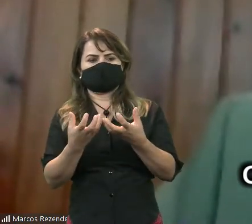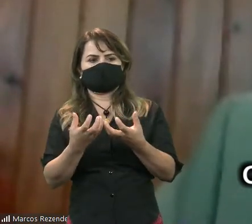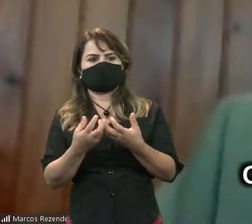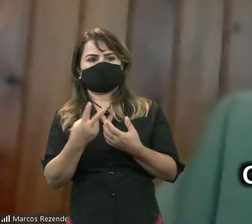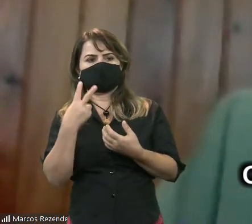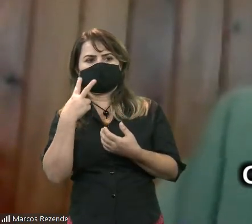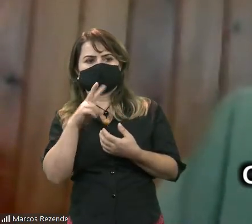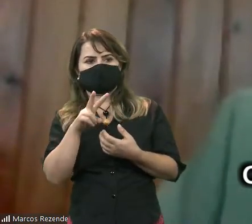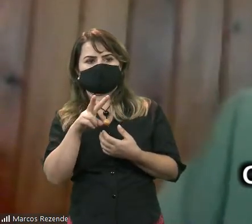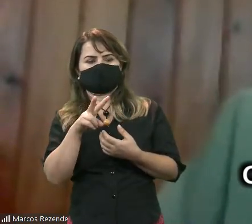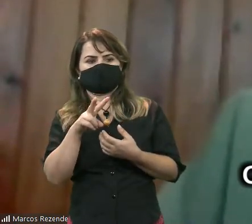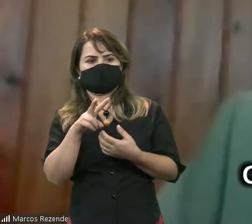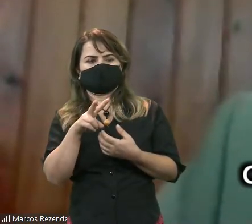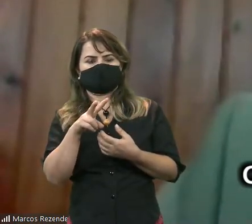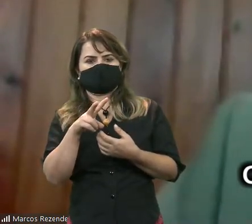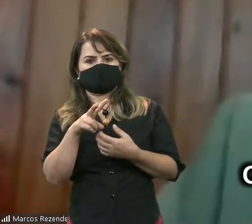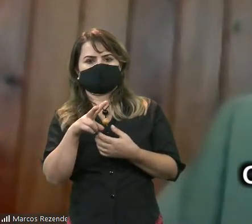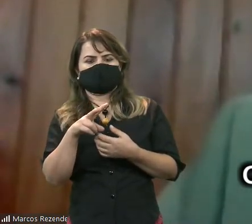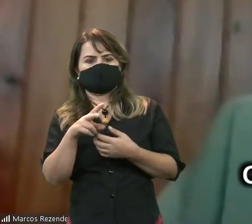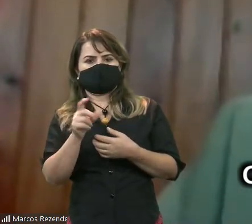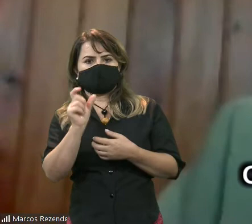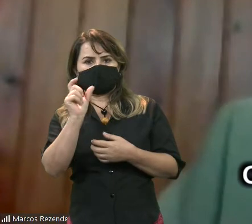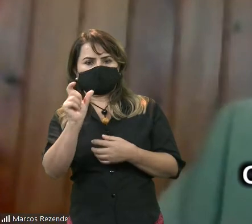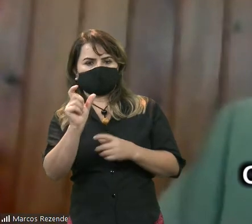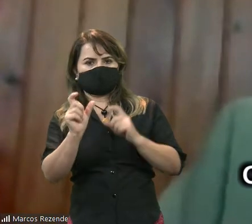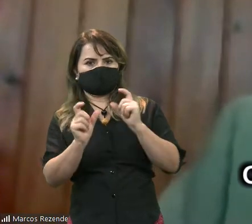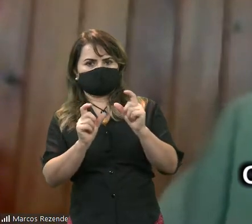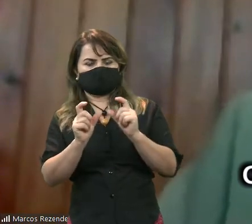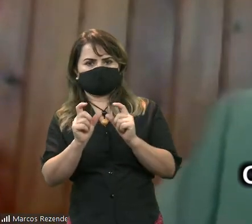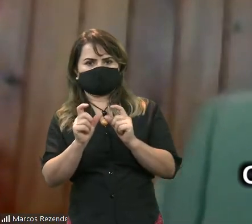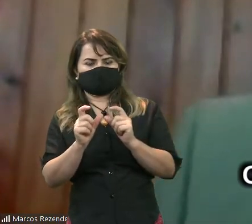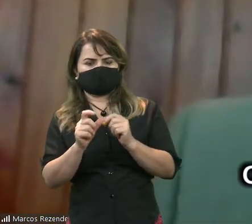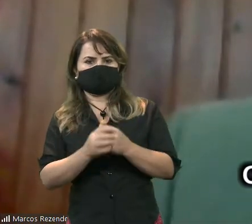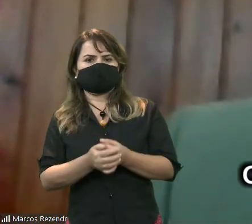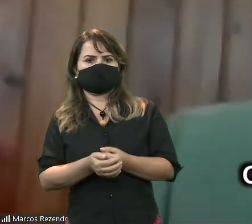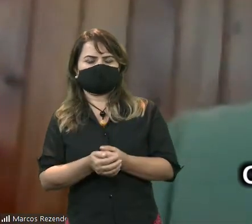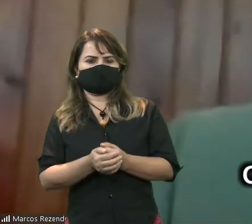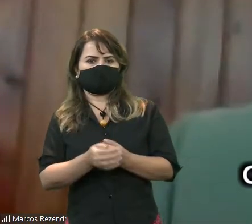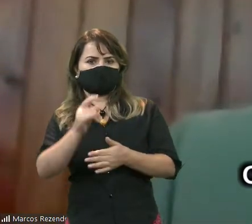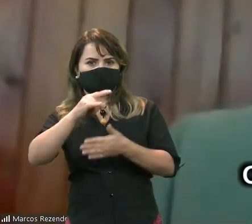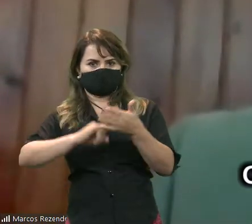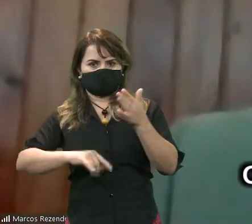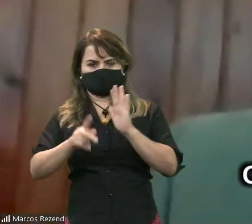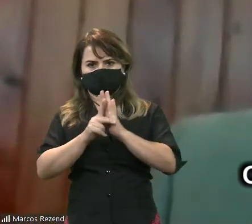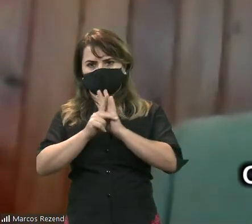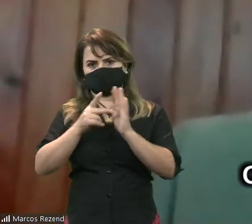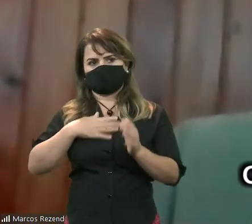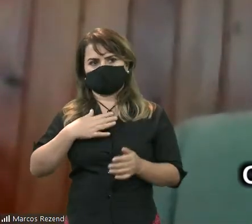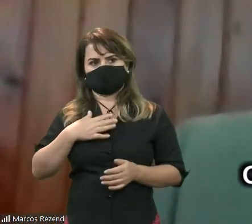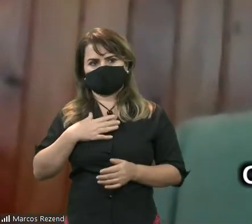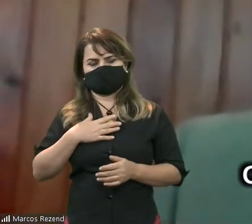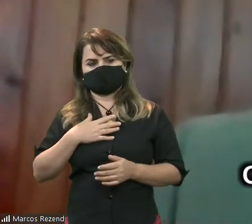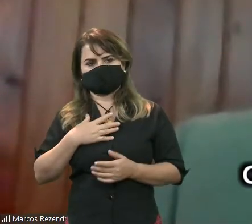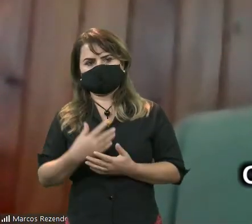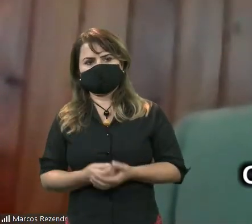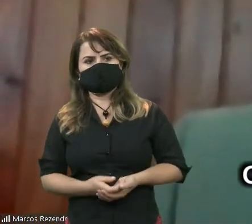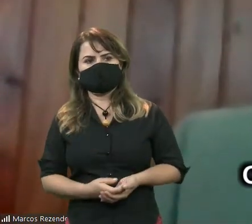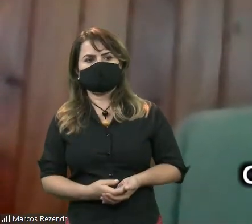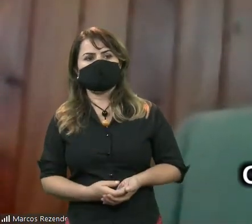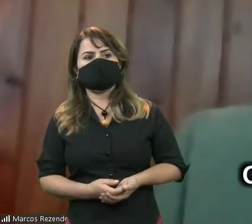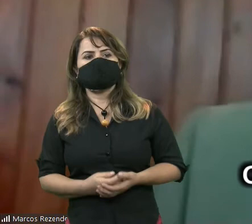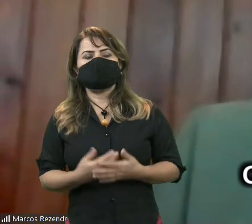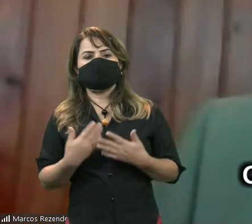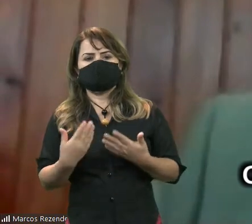verbal que necessariamente será de minha autoria, tendo em vista que nossa ordem do dia,